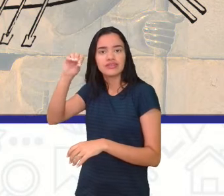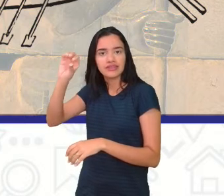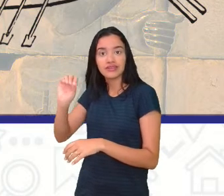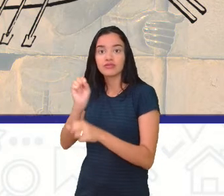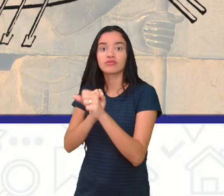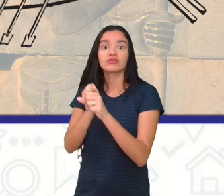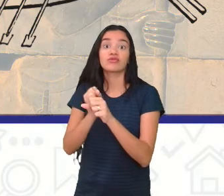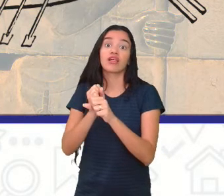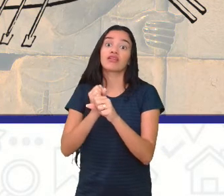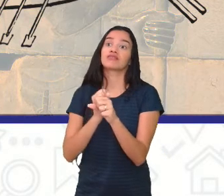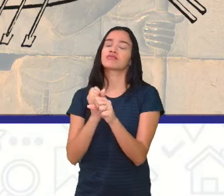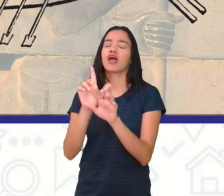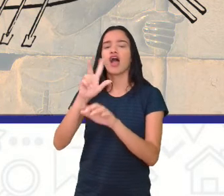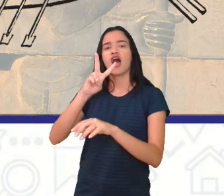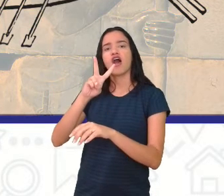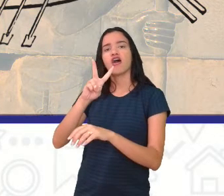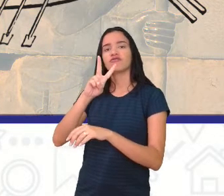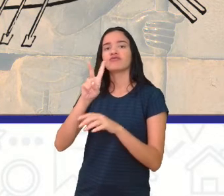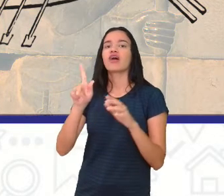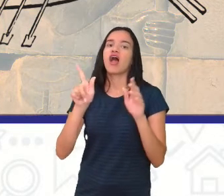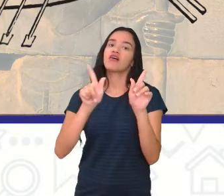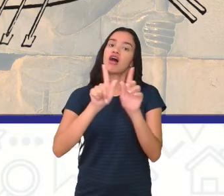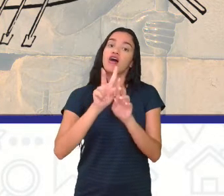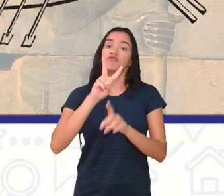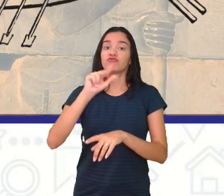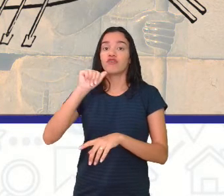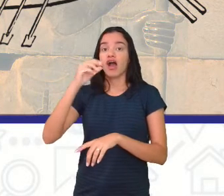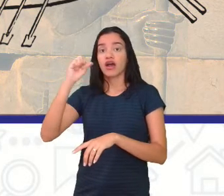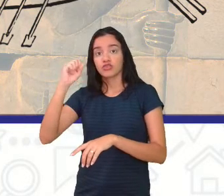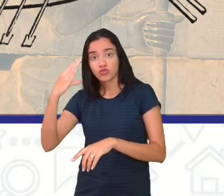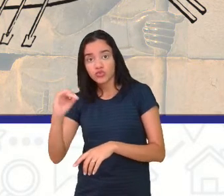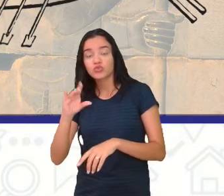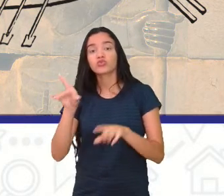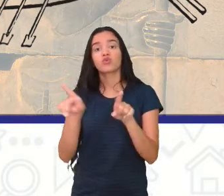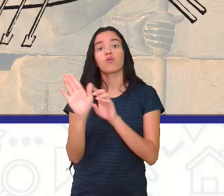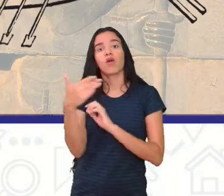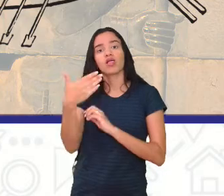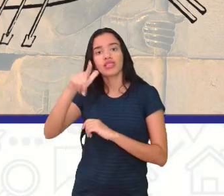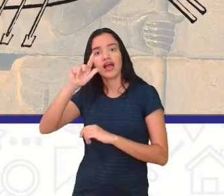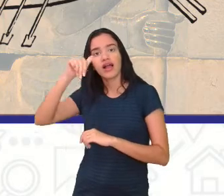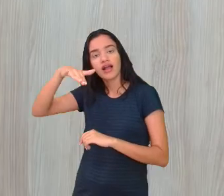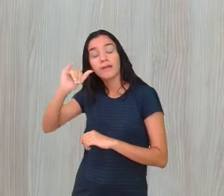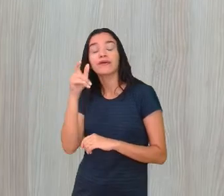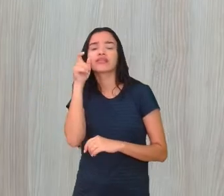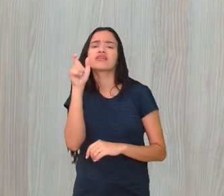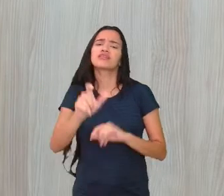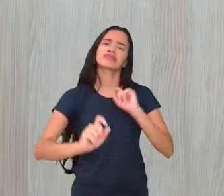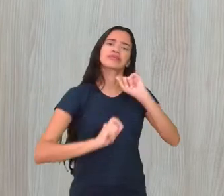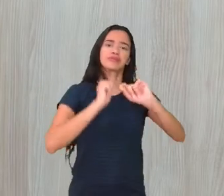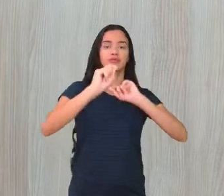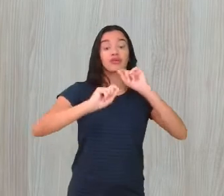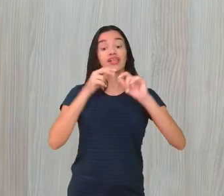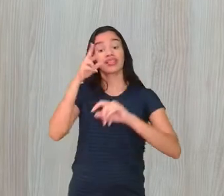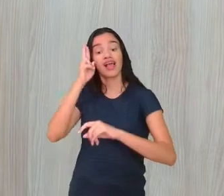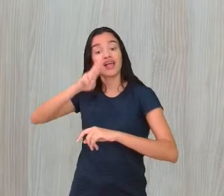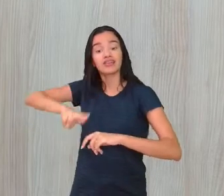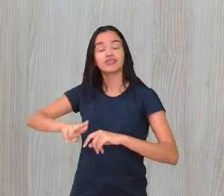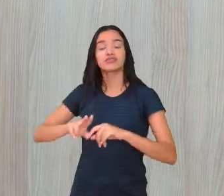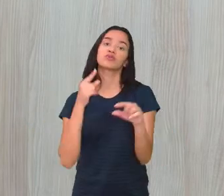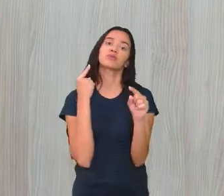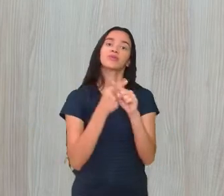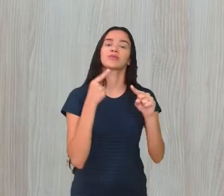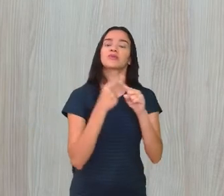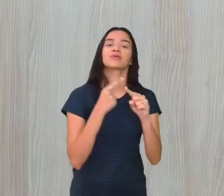Gama, né? Vasco da Gama, né, é um navegador muito importante, né, professora? Isso. É interessante essa questão da religiosidade, né?